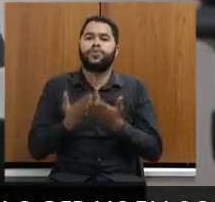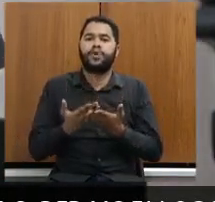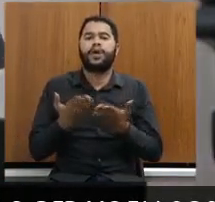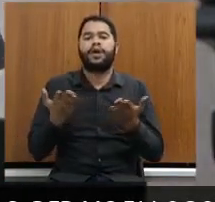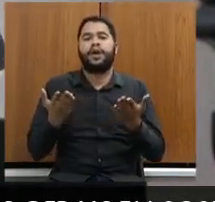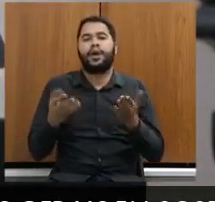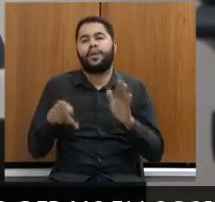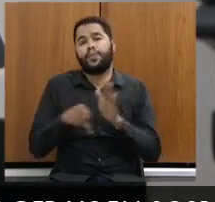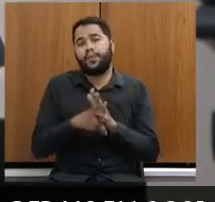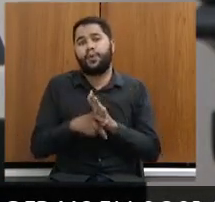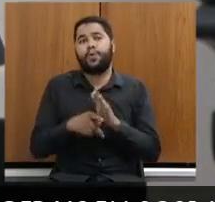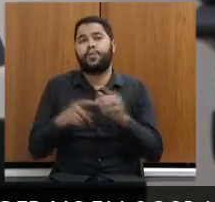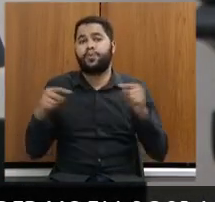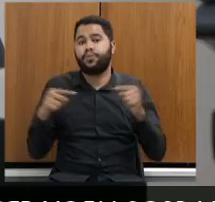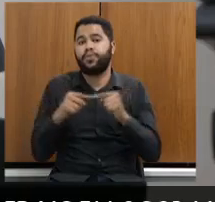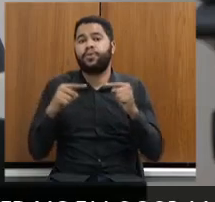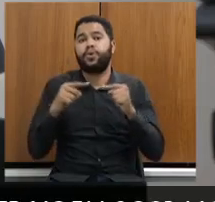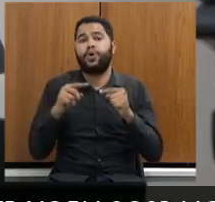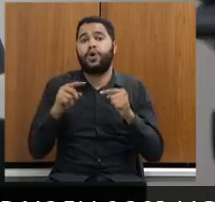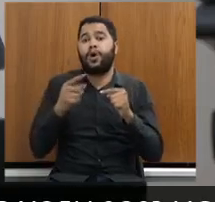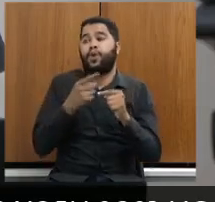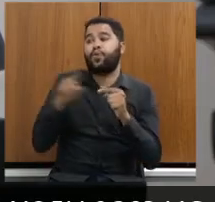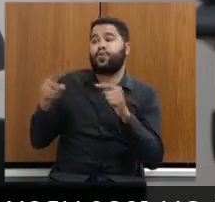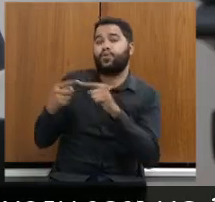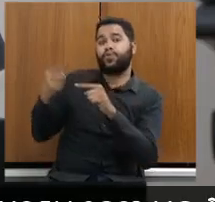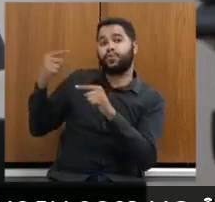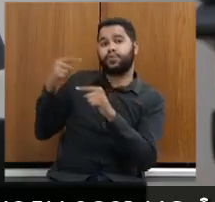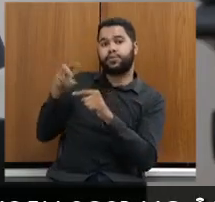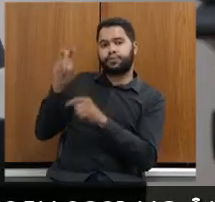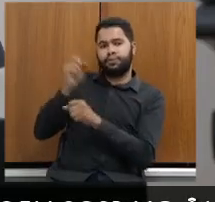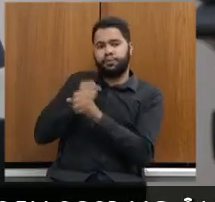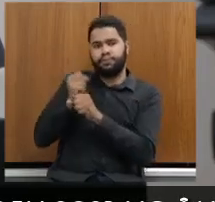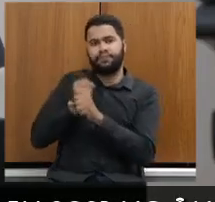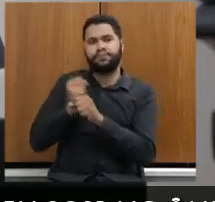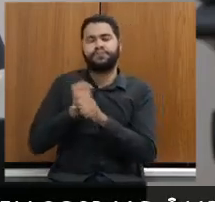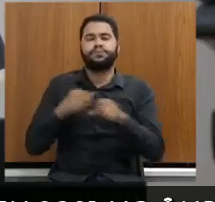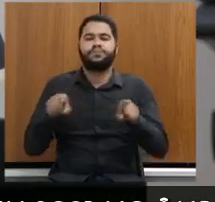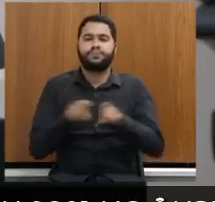os policiais penais a gente só aplicativo relativos a últimos cinco anos é